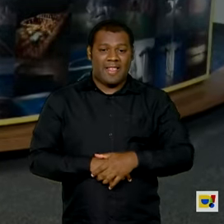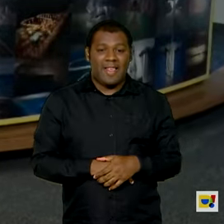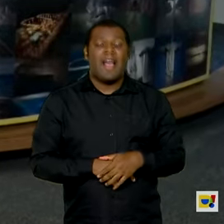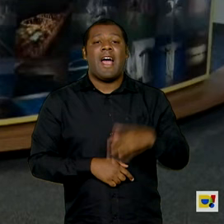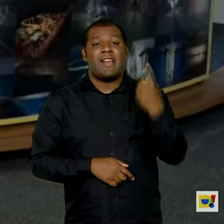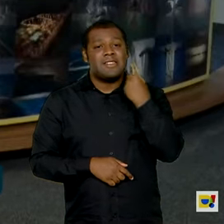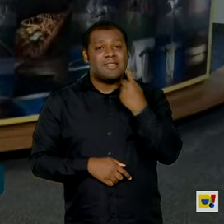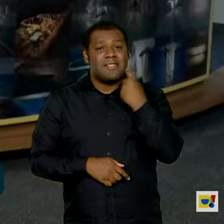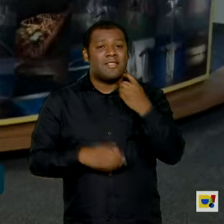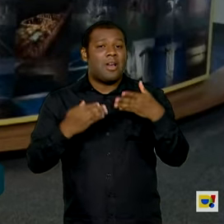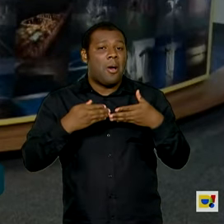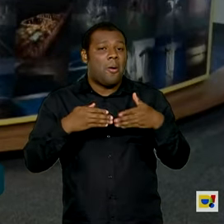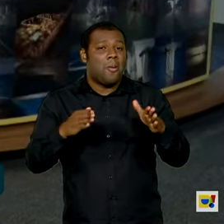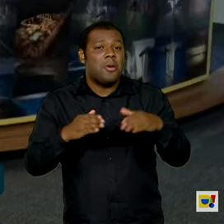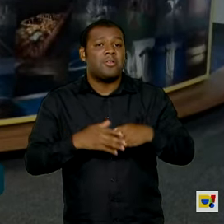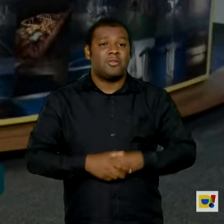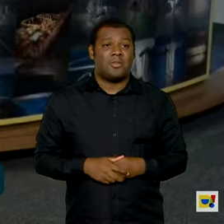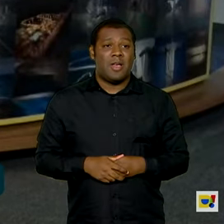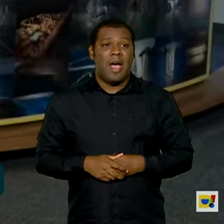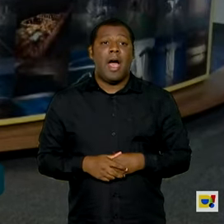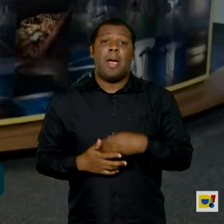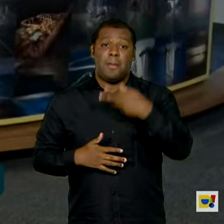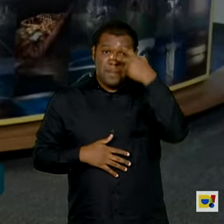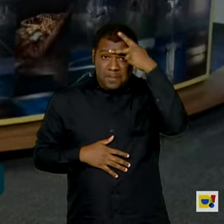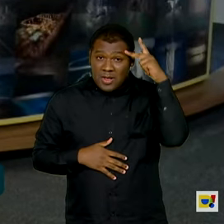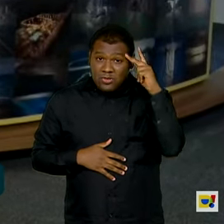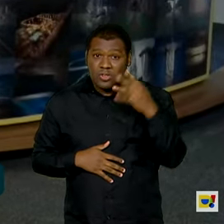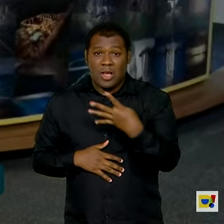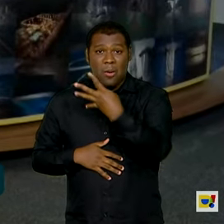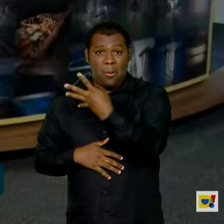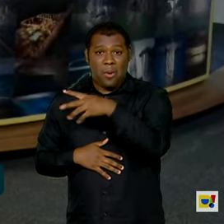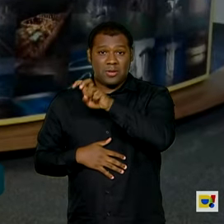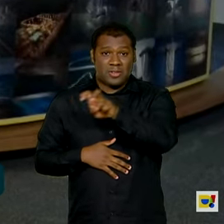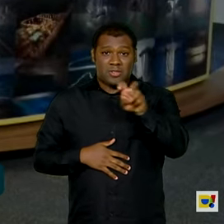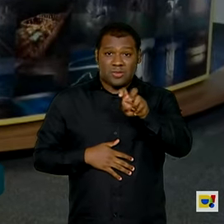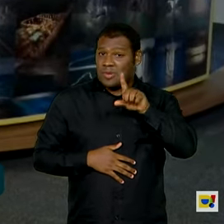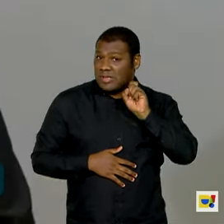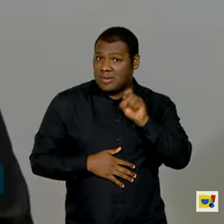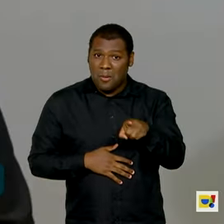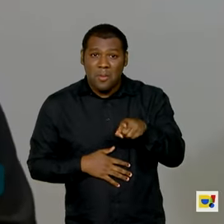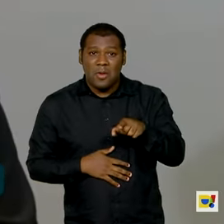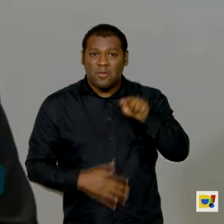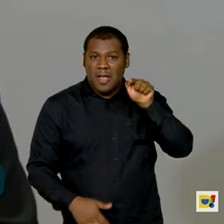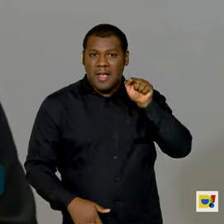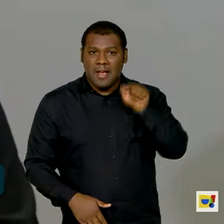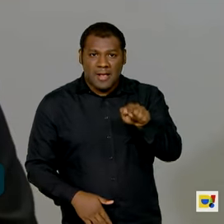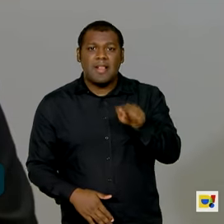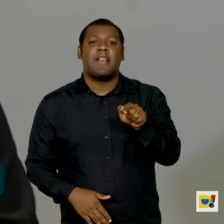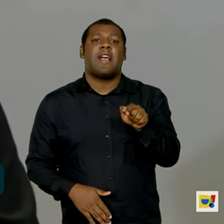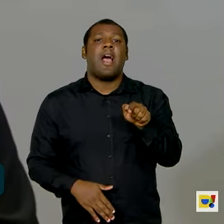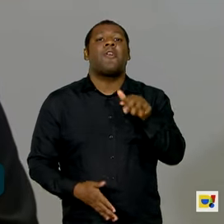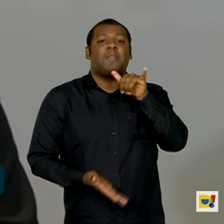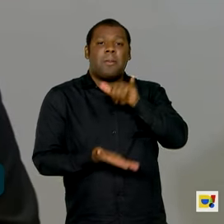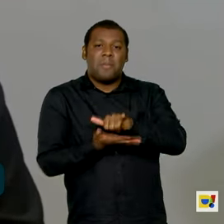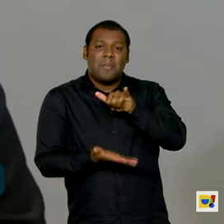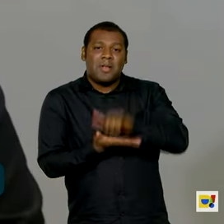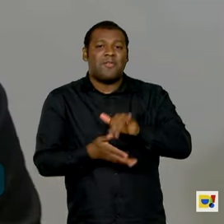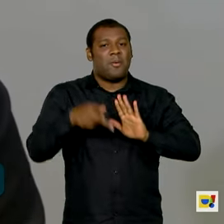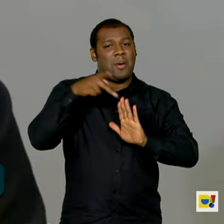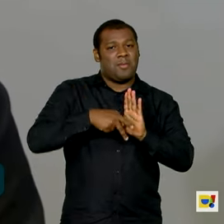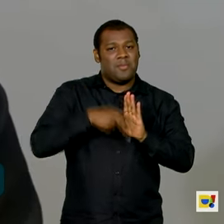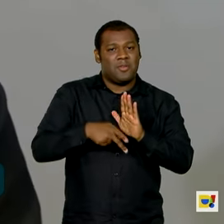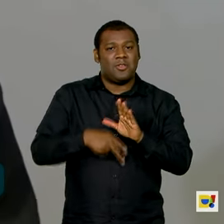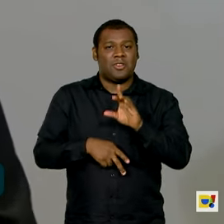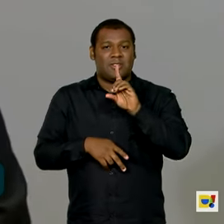gente já teve 455.000 consumidores clicaram para fazer o direcionamento para plataforma Desenrola sem